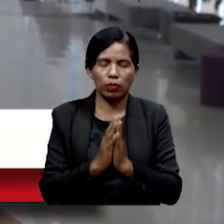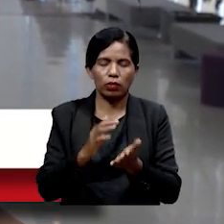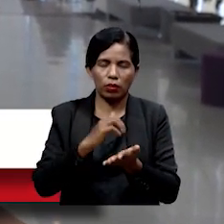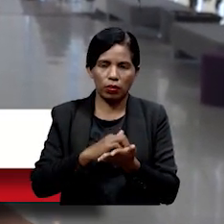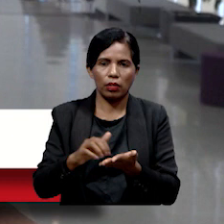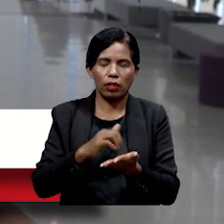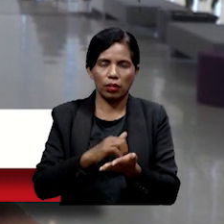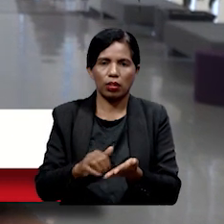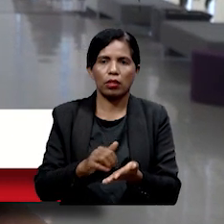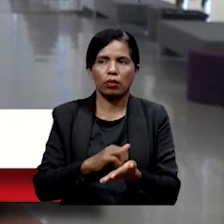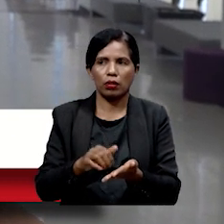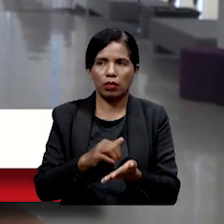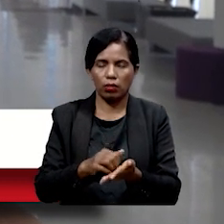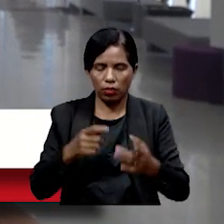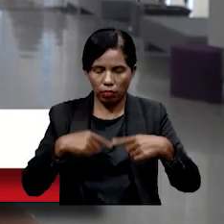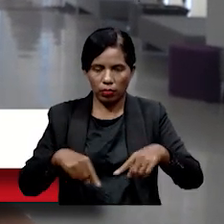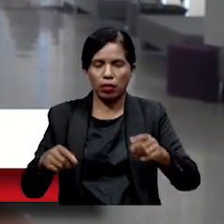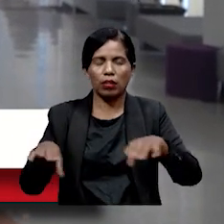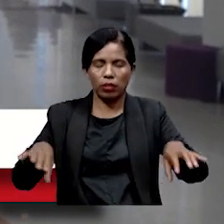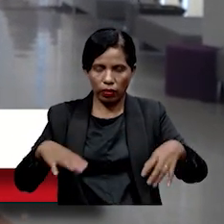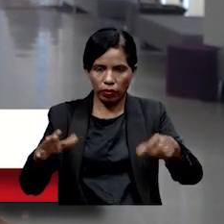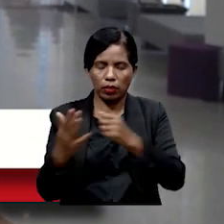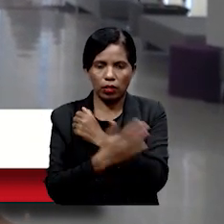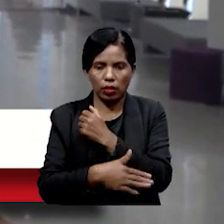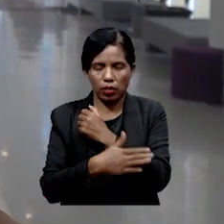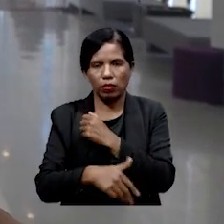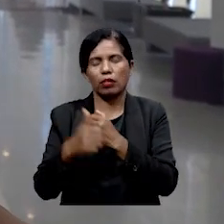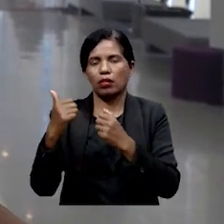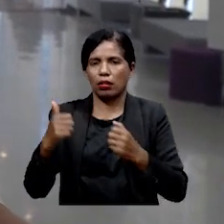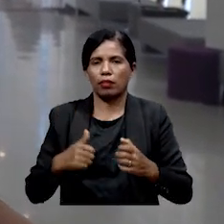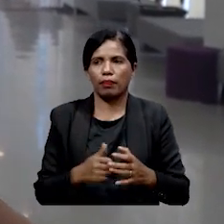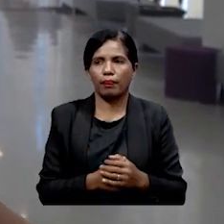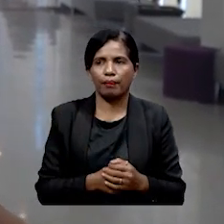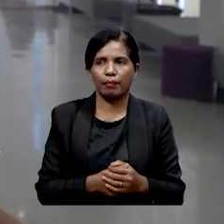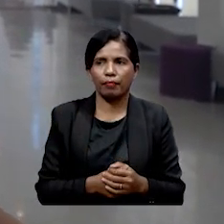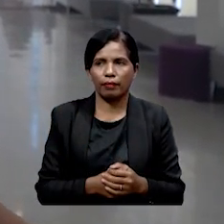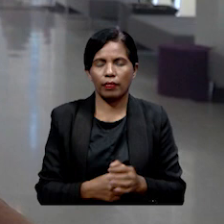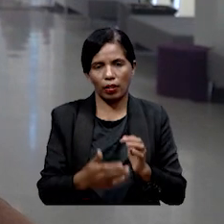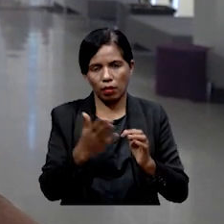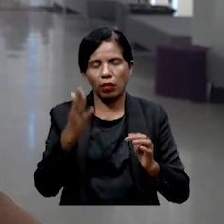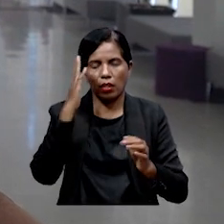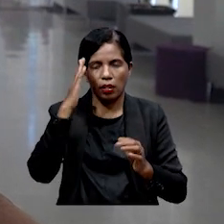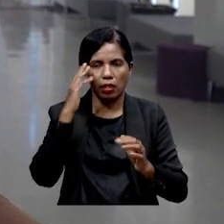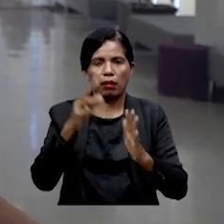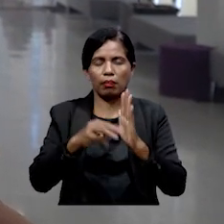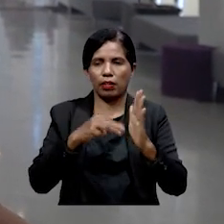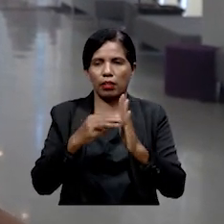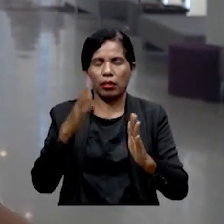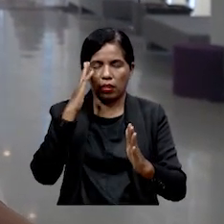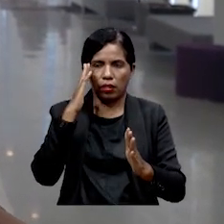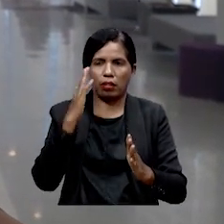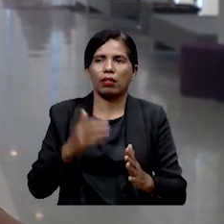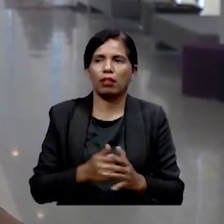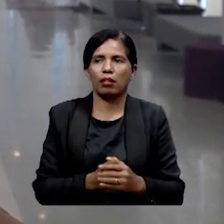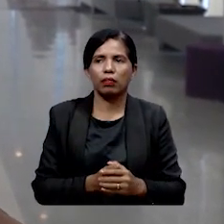vencimento, onde vá Serviço e a Arailiva. E minha Atene, minha Sira Atene, tem uma.